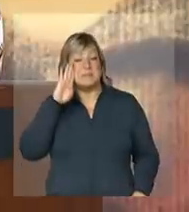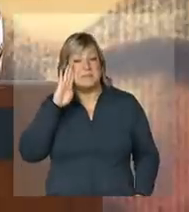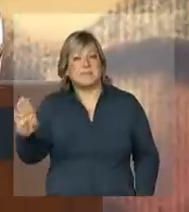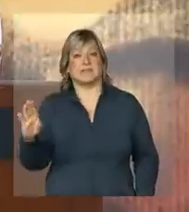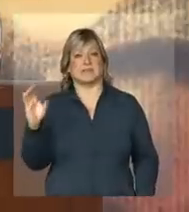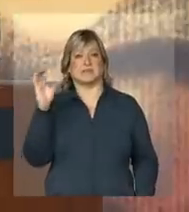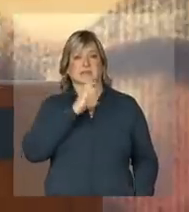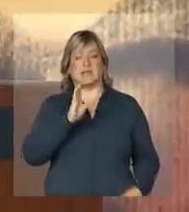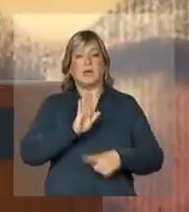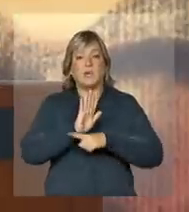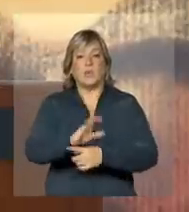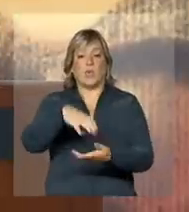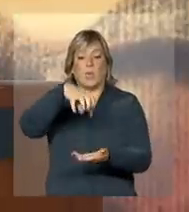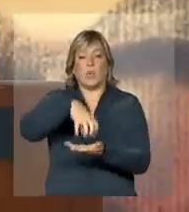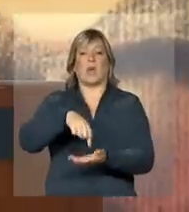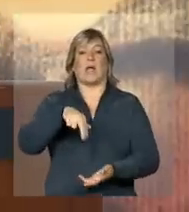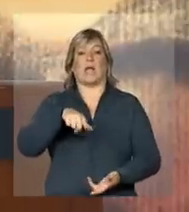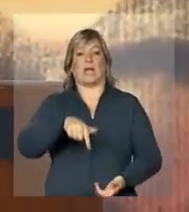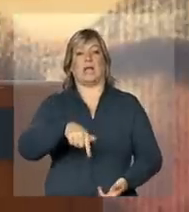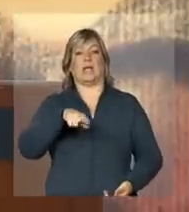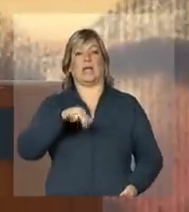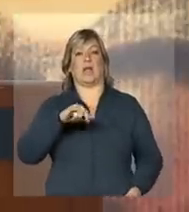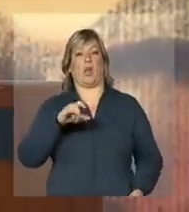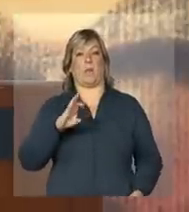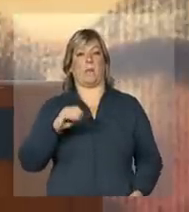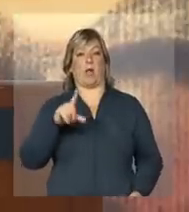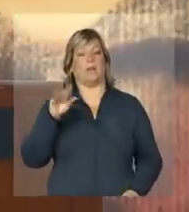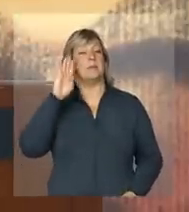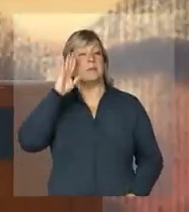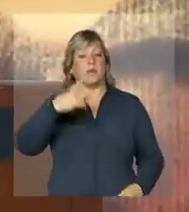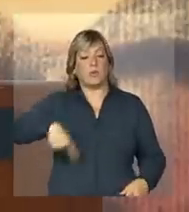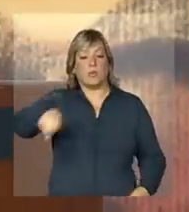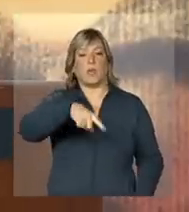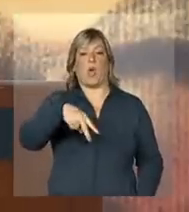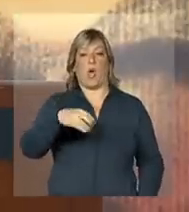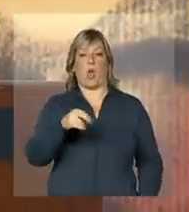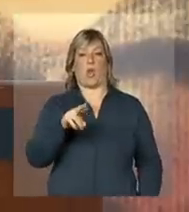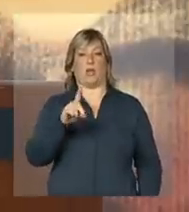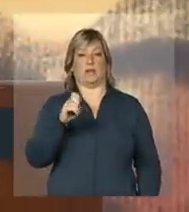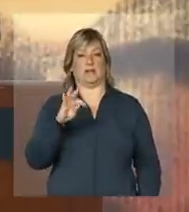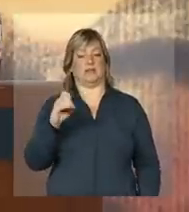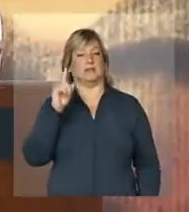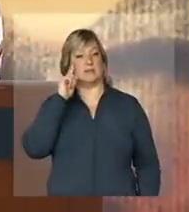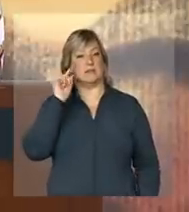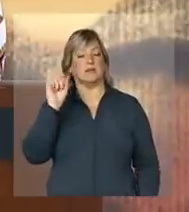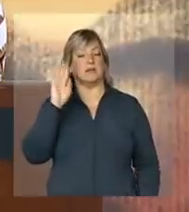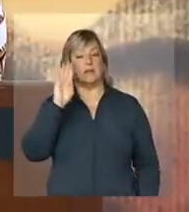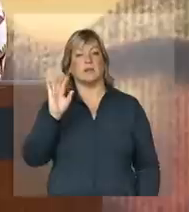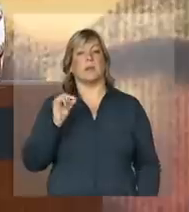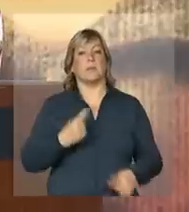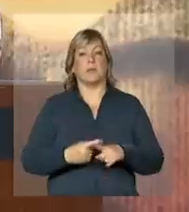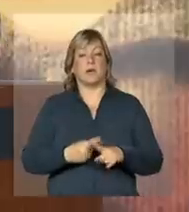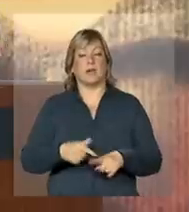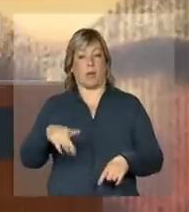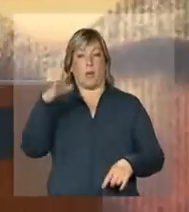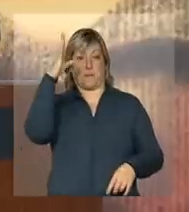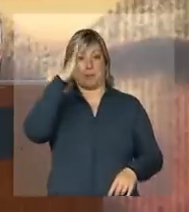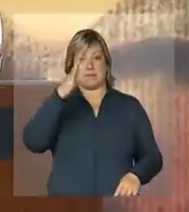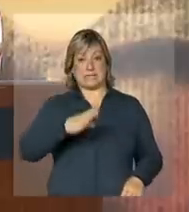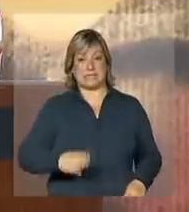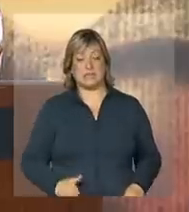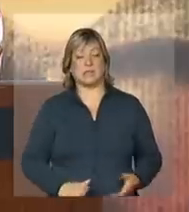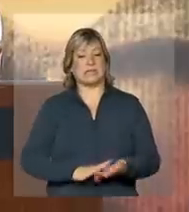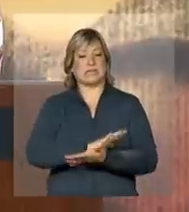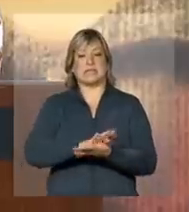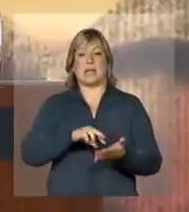prioridade Comunidades Quilombolas Principalmente as do Nordeste dizendo que o Brasil sem miséria É apenas